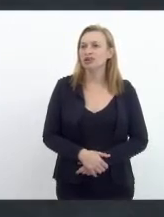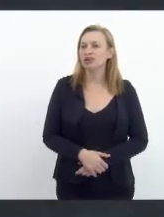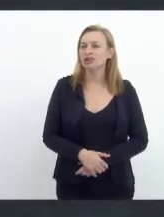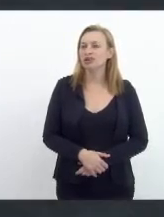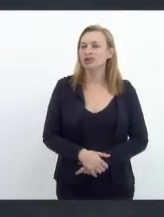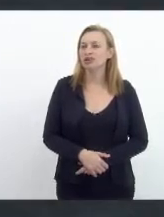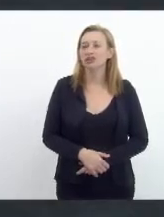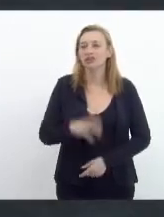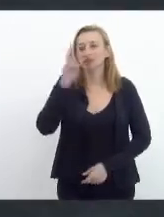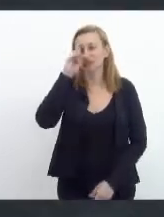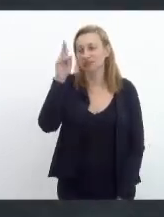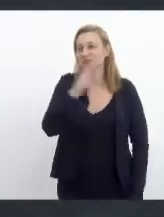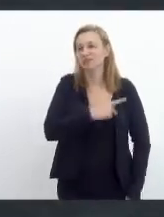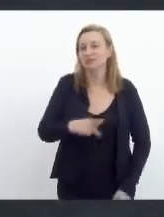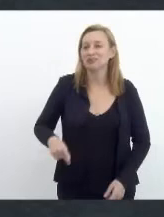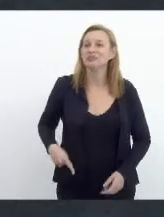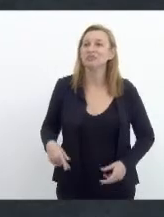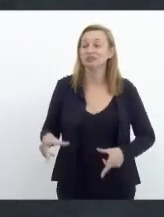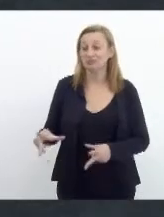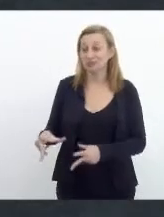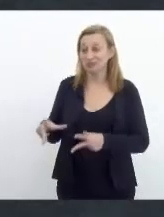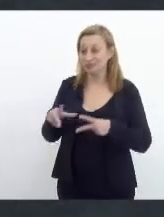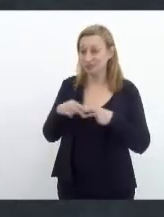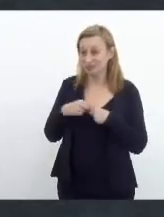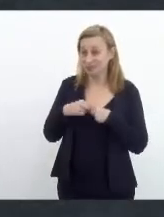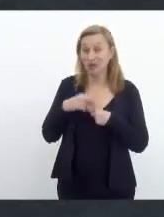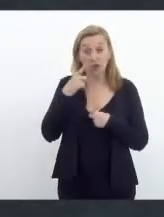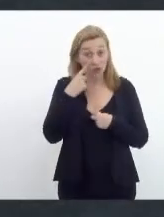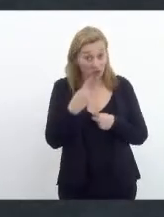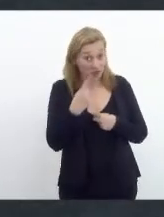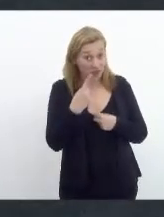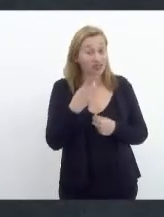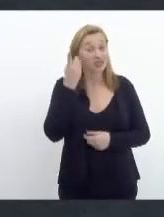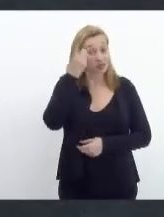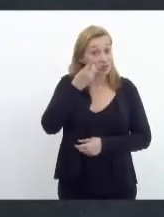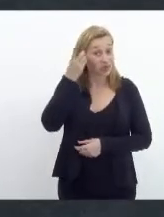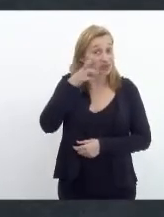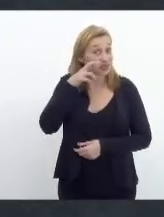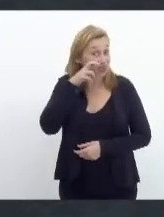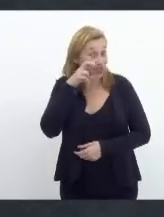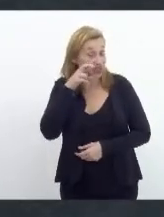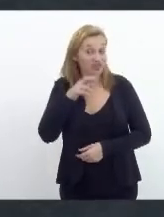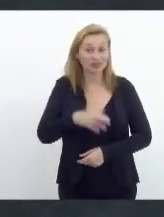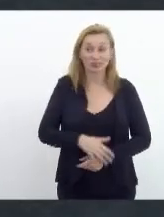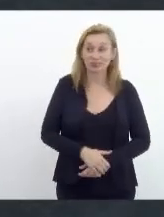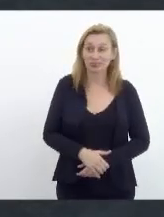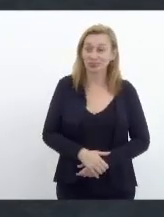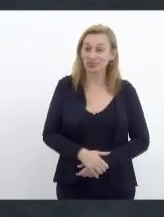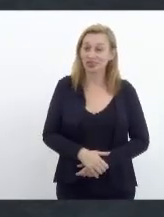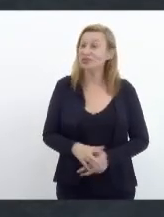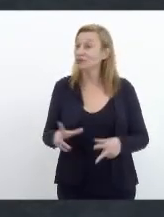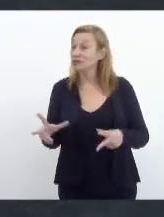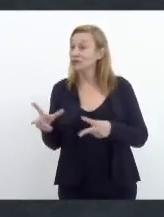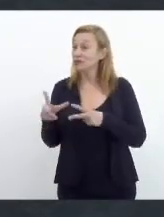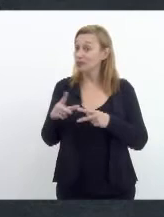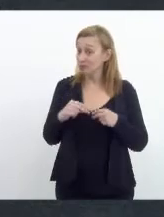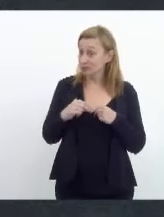presidente, no mérito, viu, deputado Rosenberg Reis? No